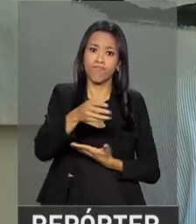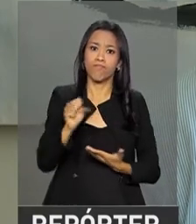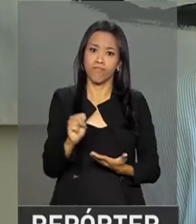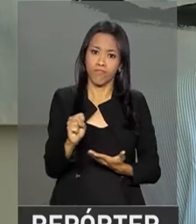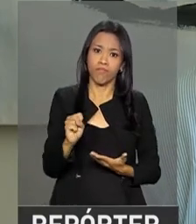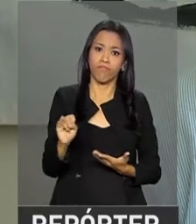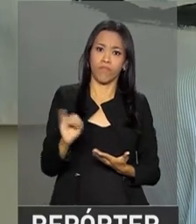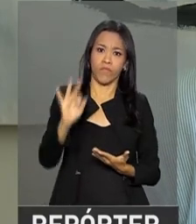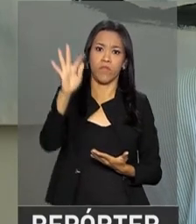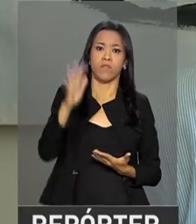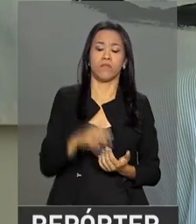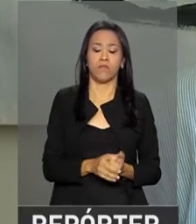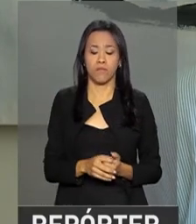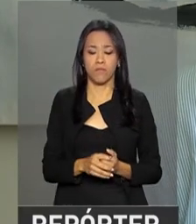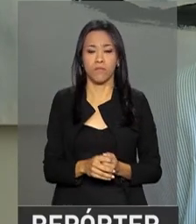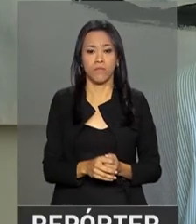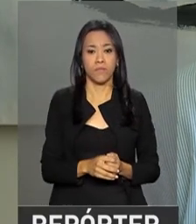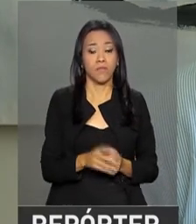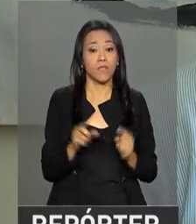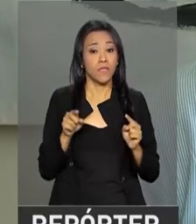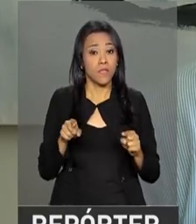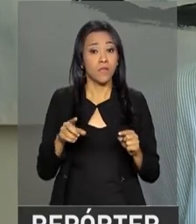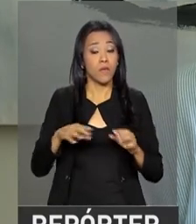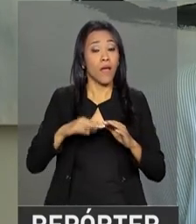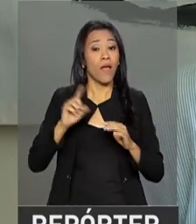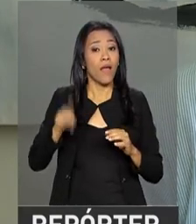inflação, né? E quer dizer,